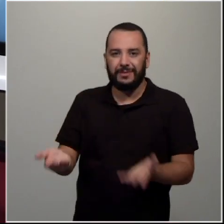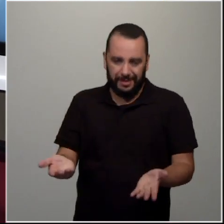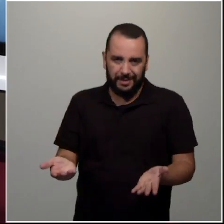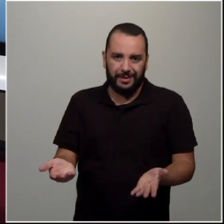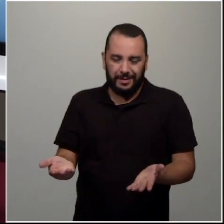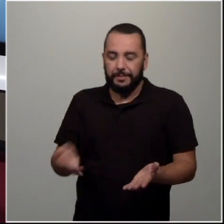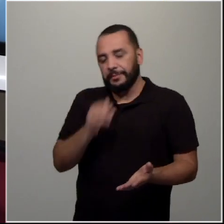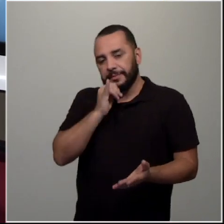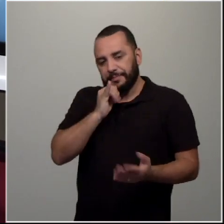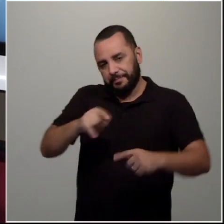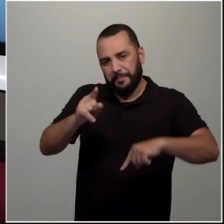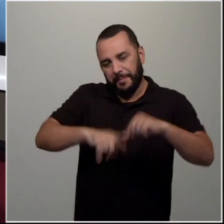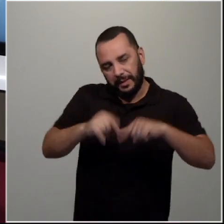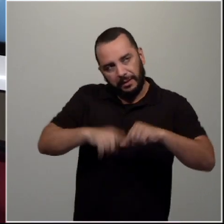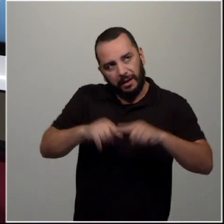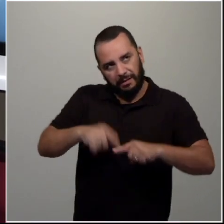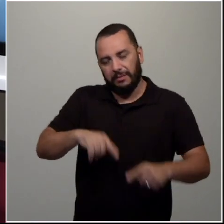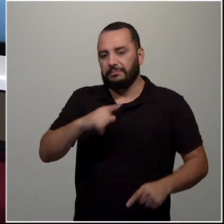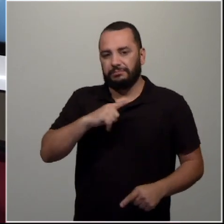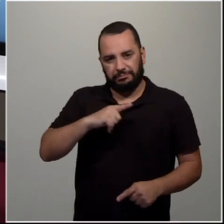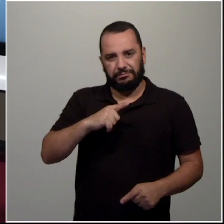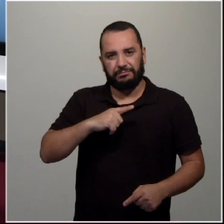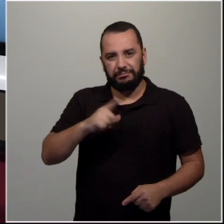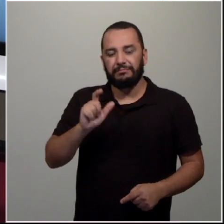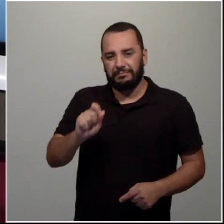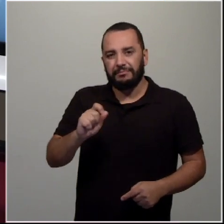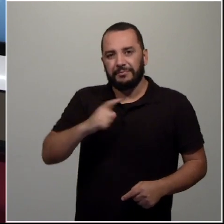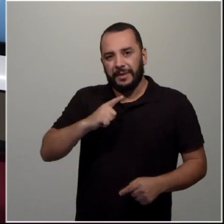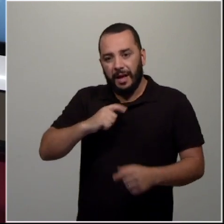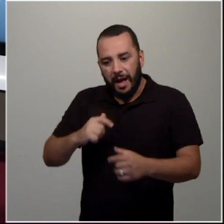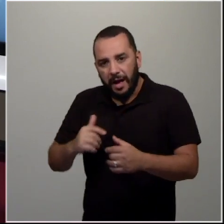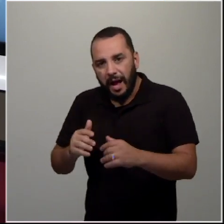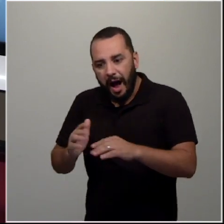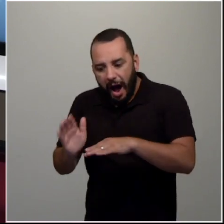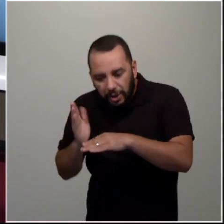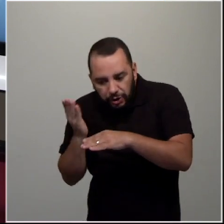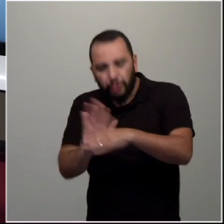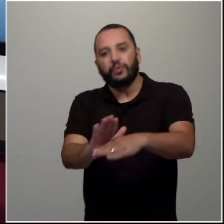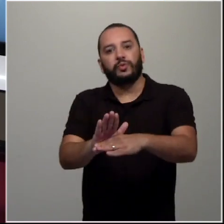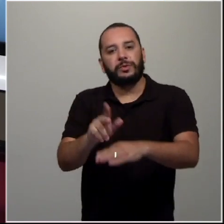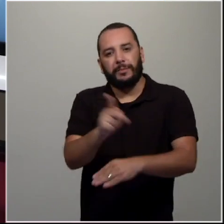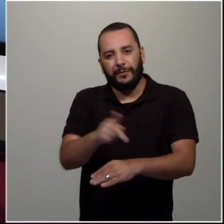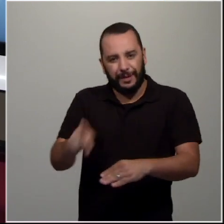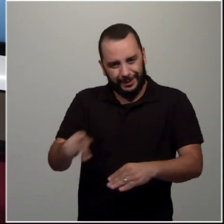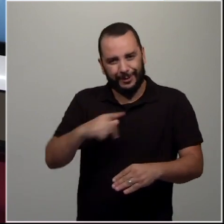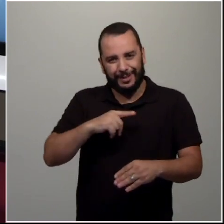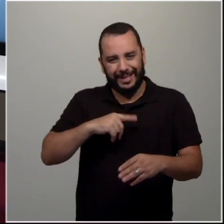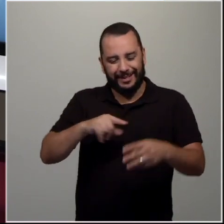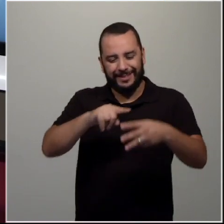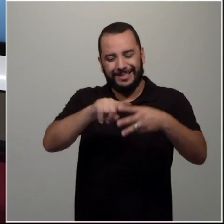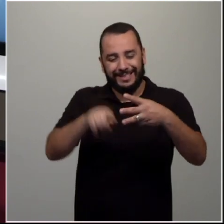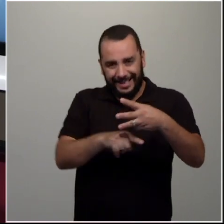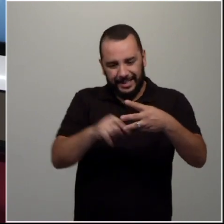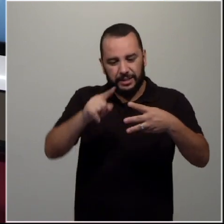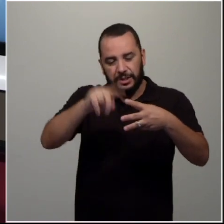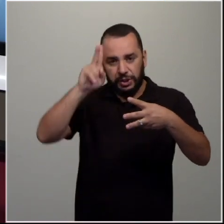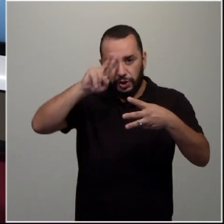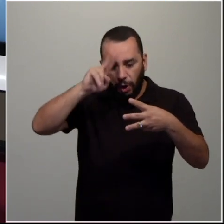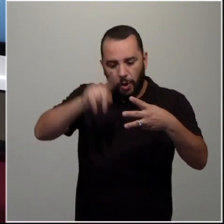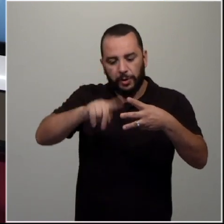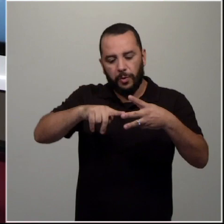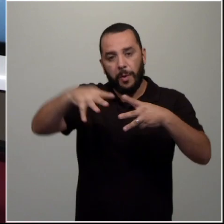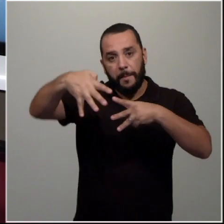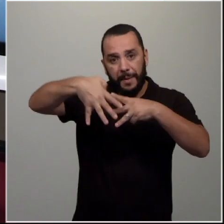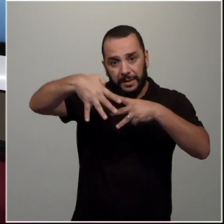que tem ali um quê de subsídio professor dá conta desses três aspectos que estou dizendo que o contexto histórico contexto